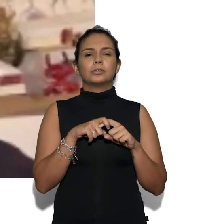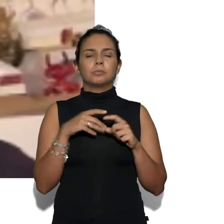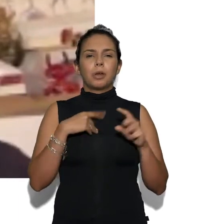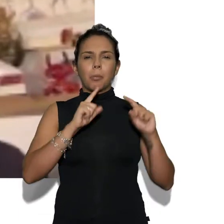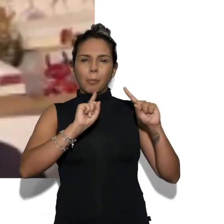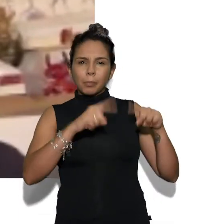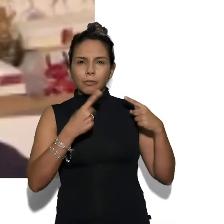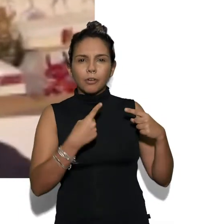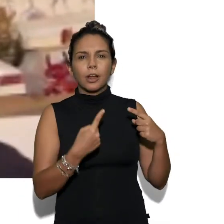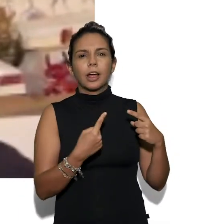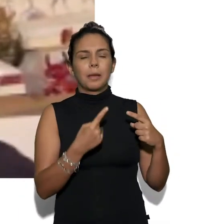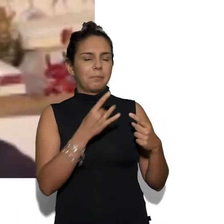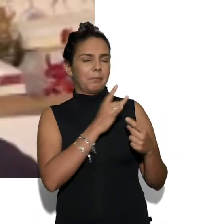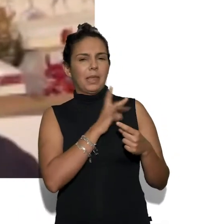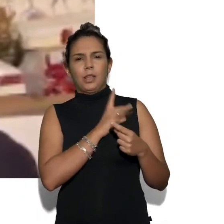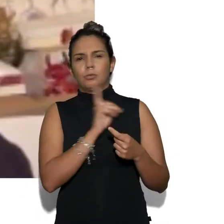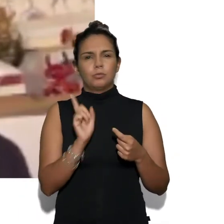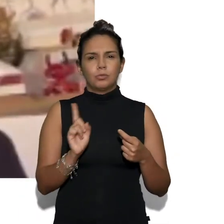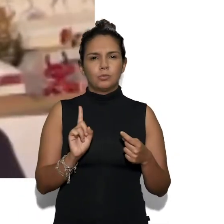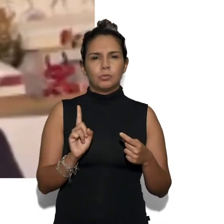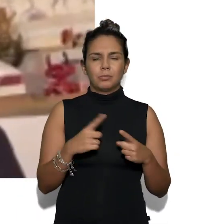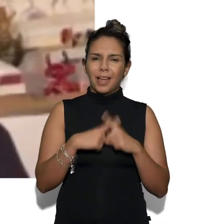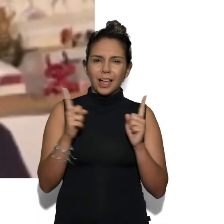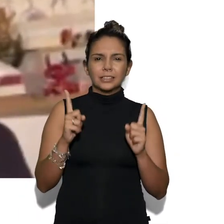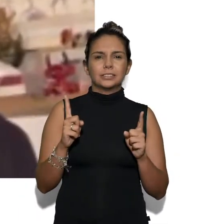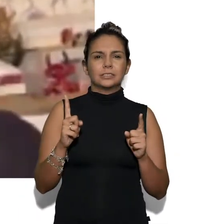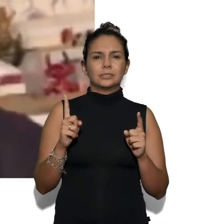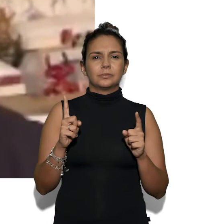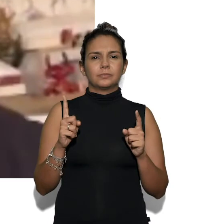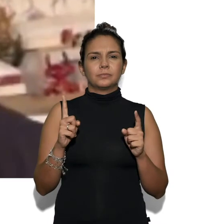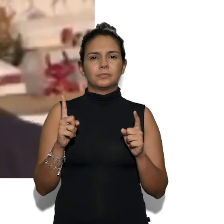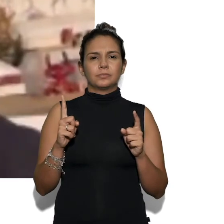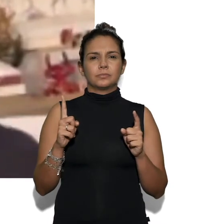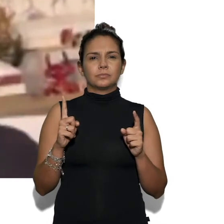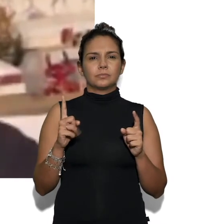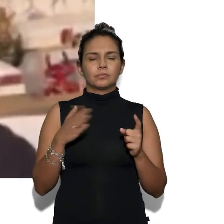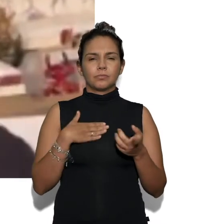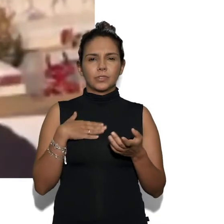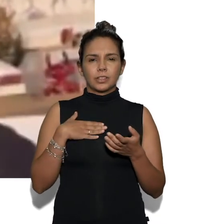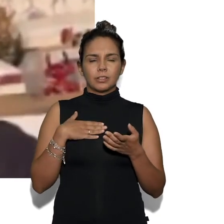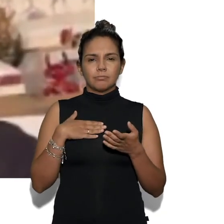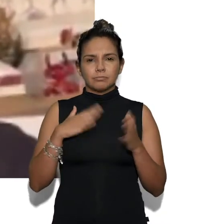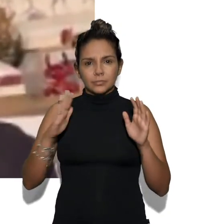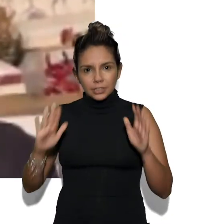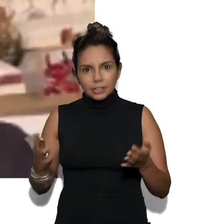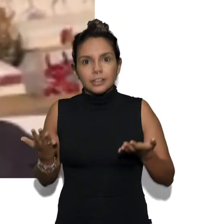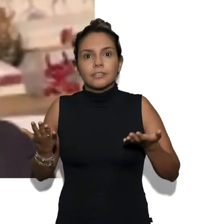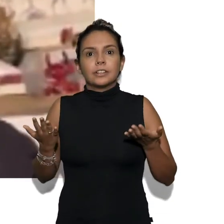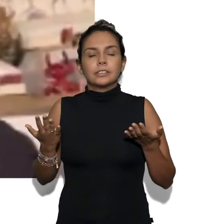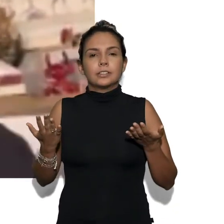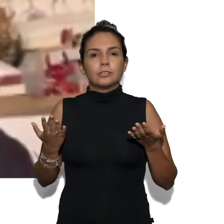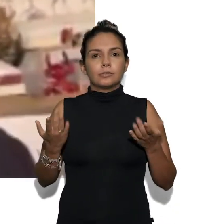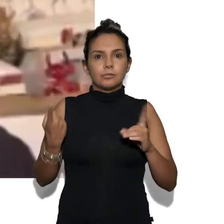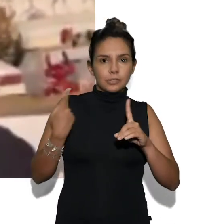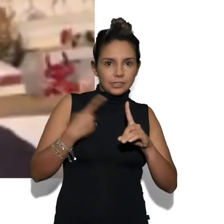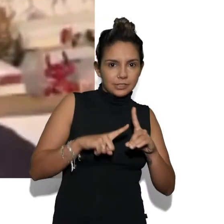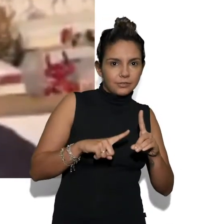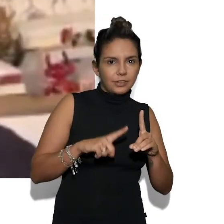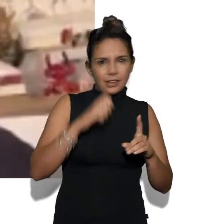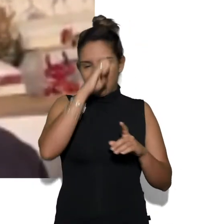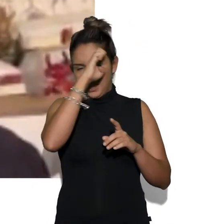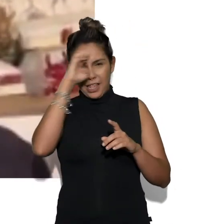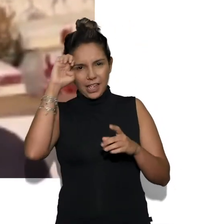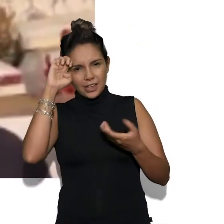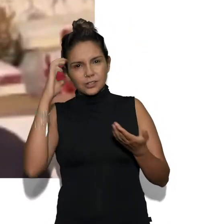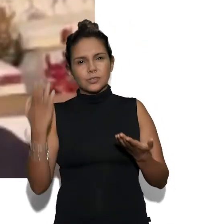provocar medo, mas sobretudo por me levantar um desafio